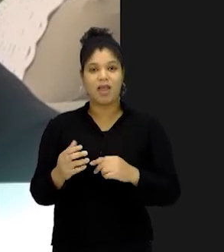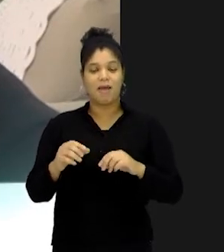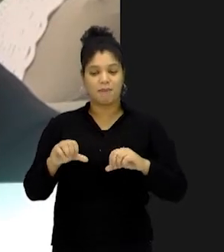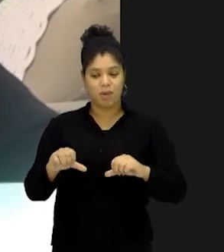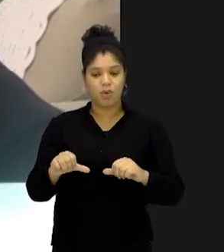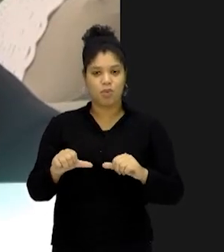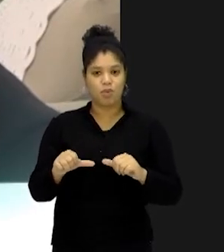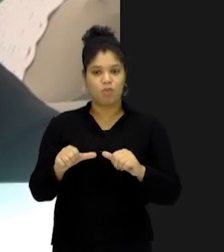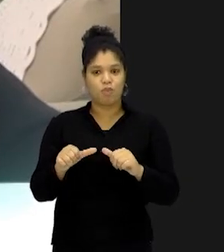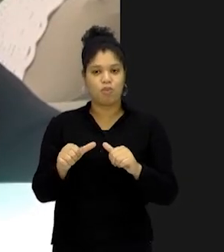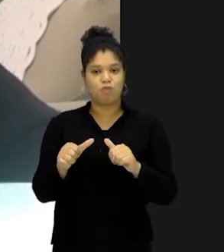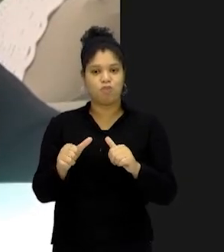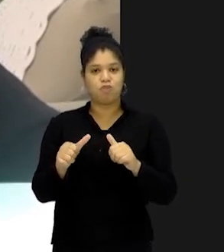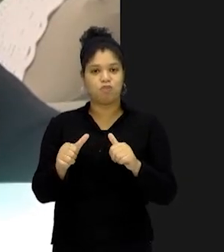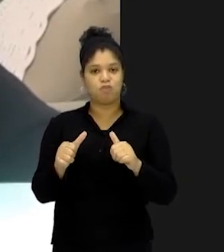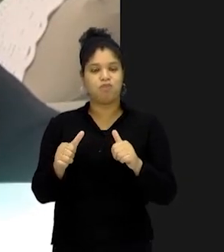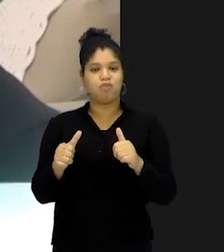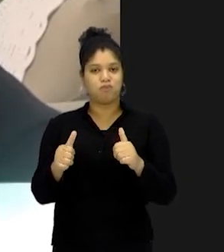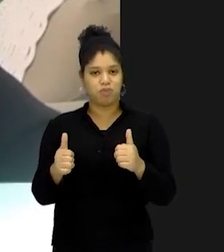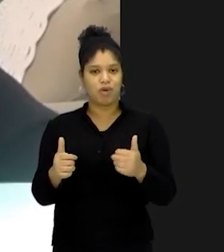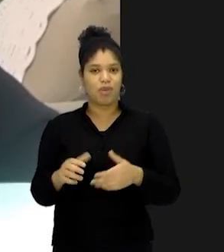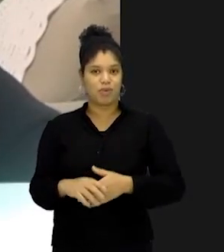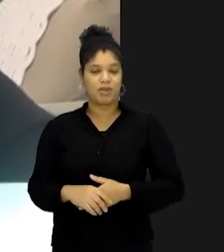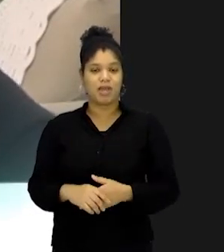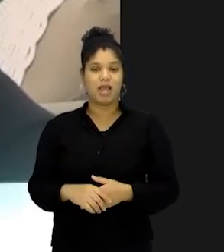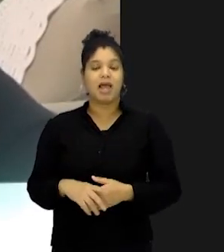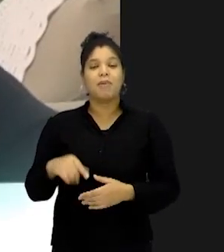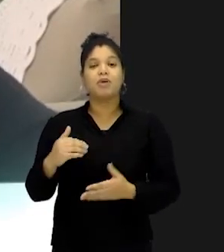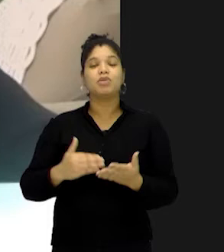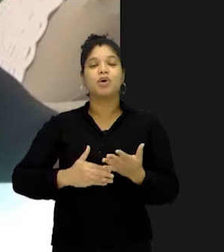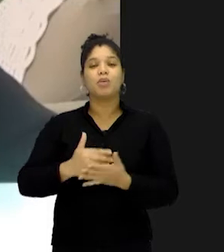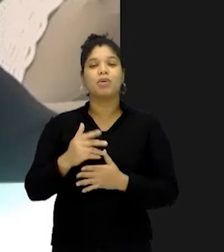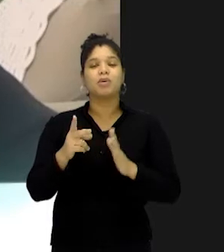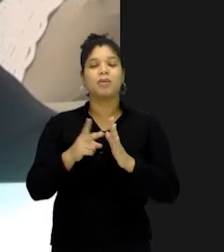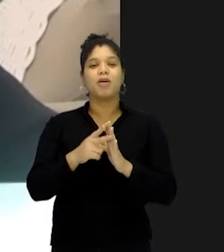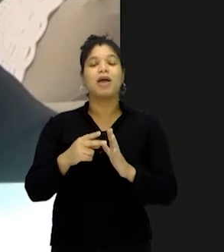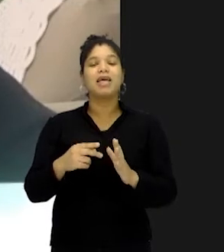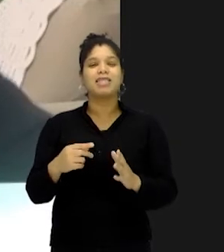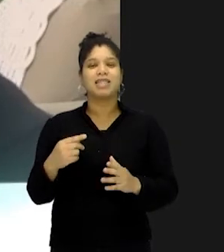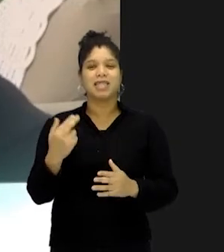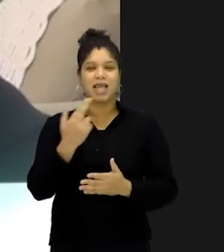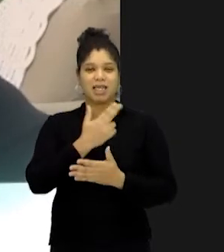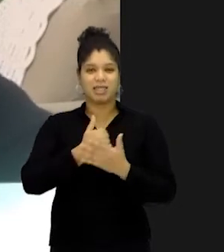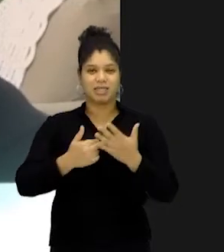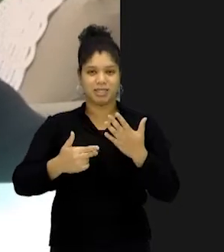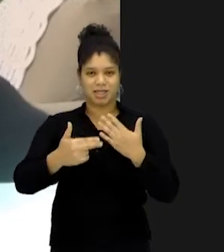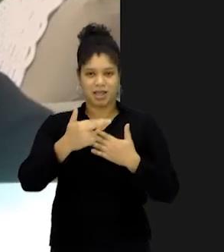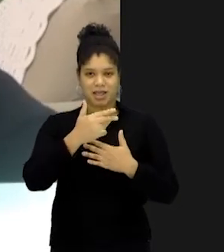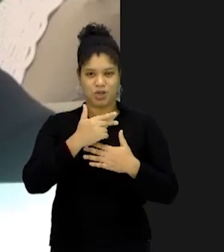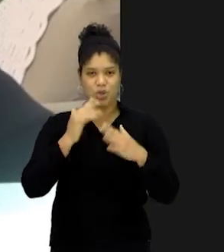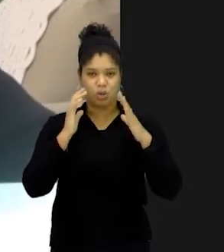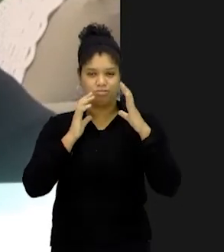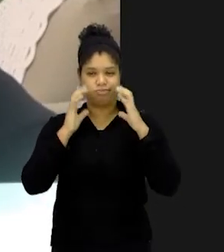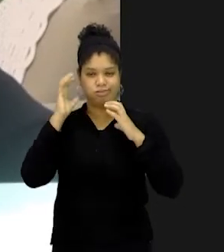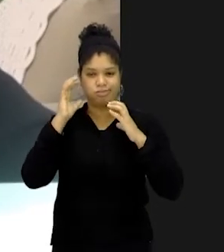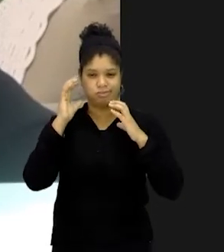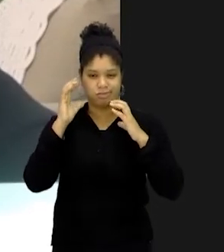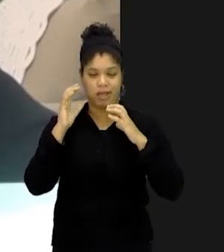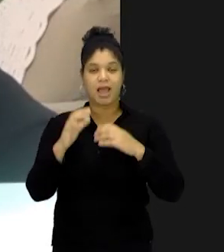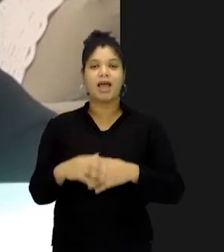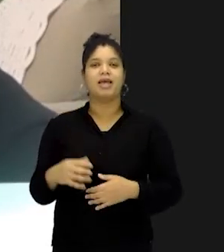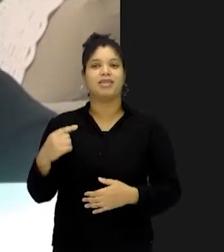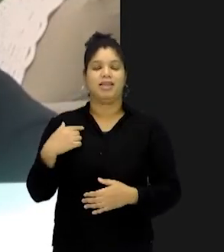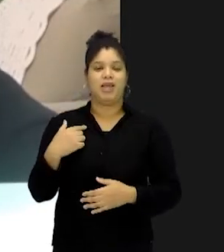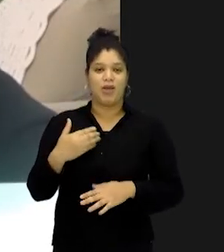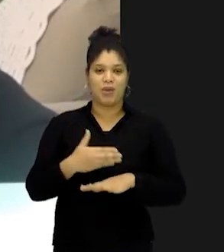e aí foi logo em seguida apareceu a caricatura também. Não sei te explicar como, mas eu comecei a brincar com